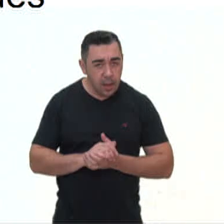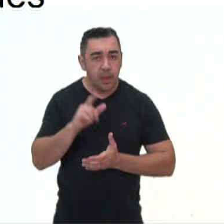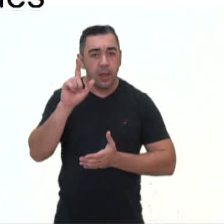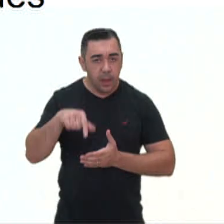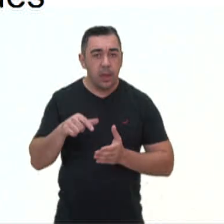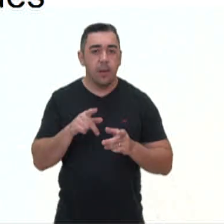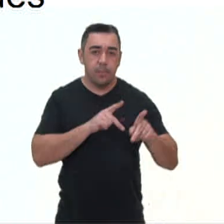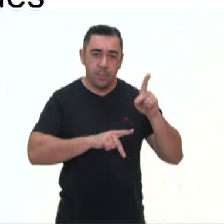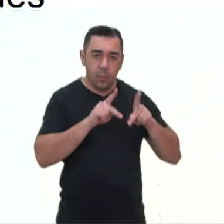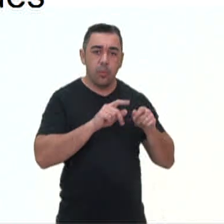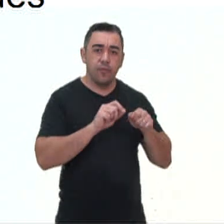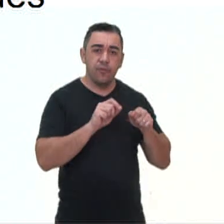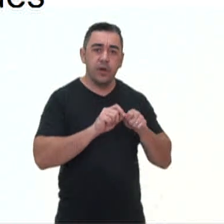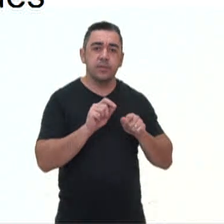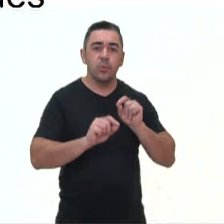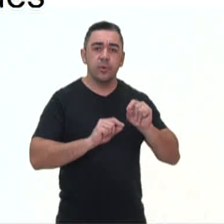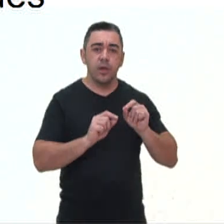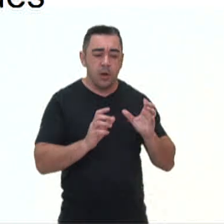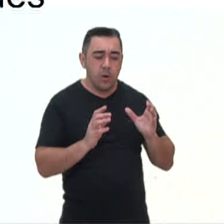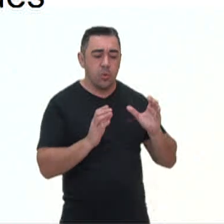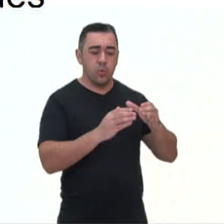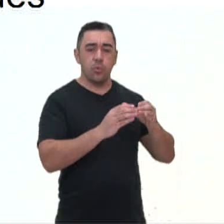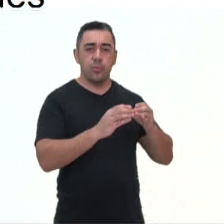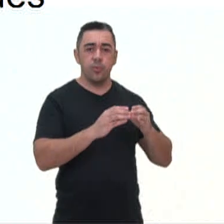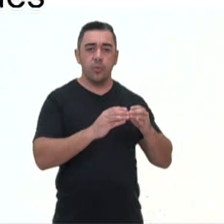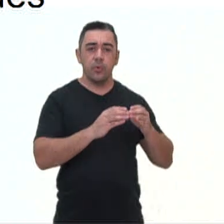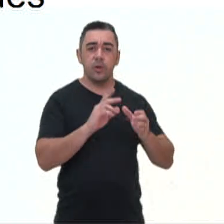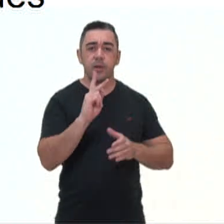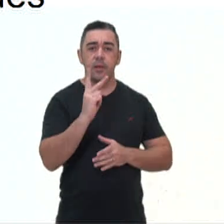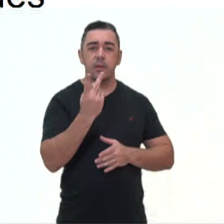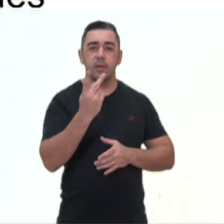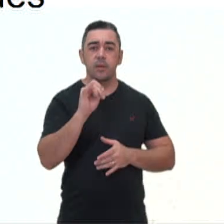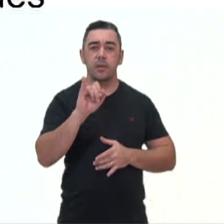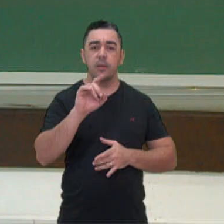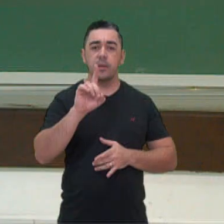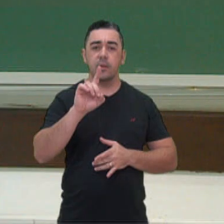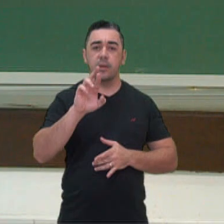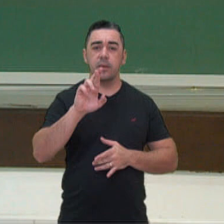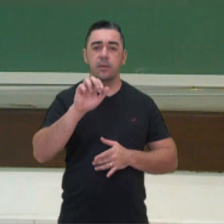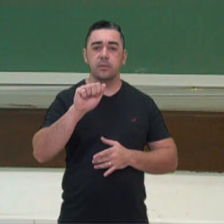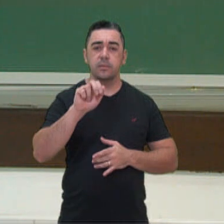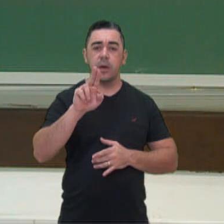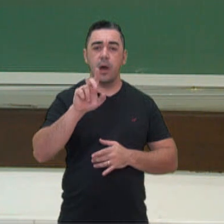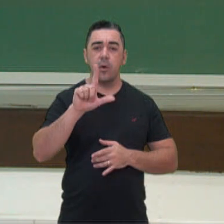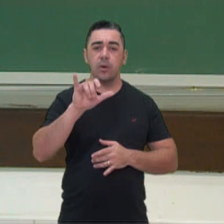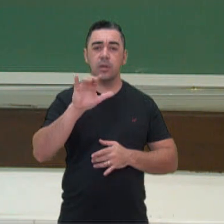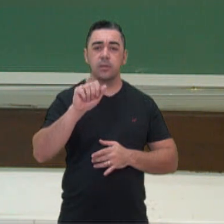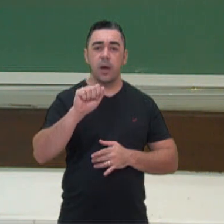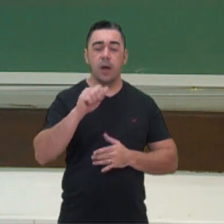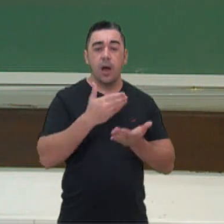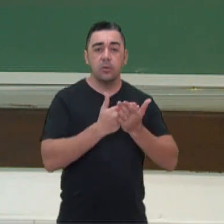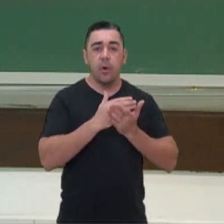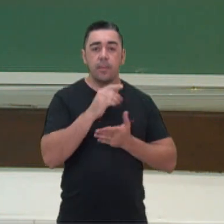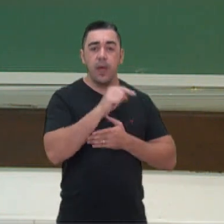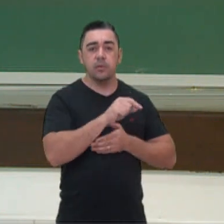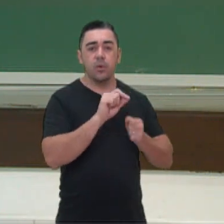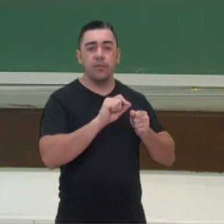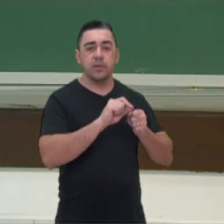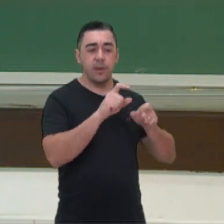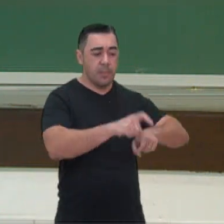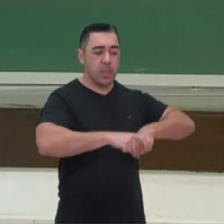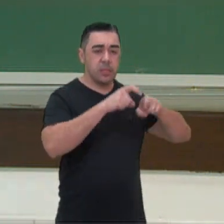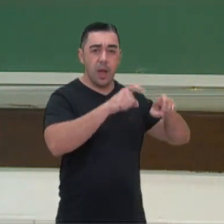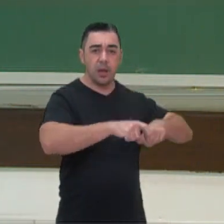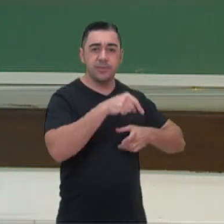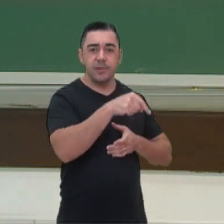civilizações hidráulicas. Por que hidráulica? Por causa da água. Então, começa-se a plantar naquele local. Olha